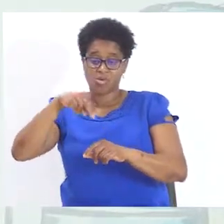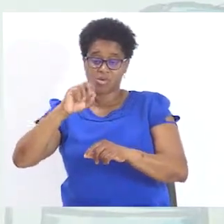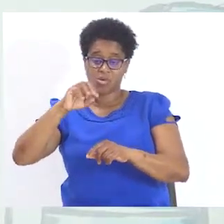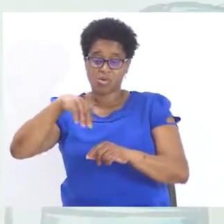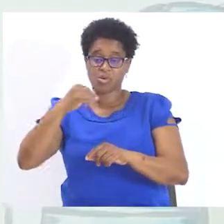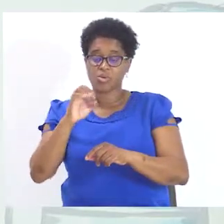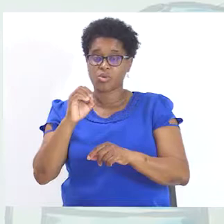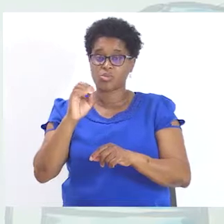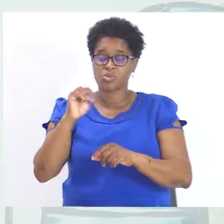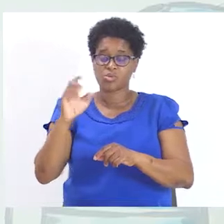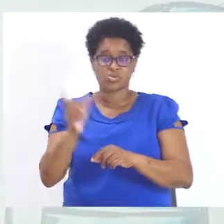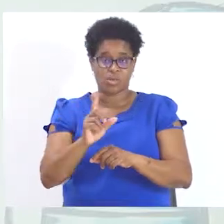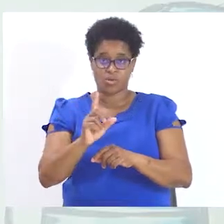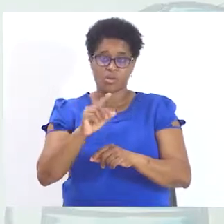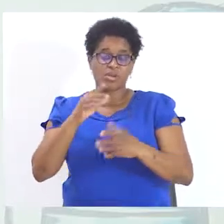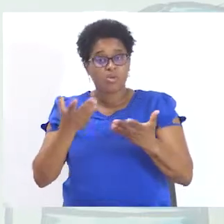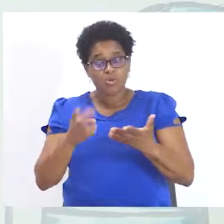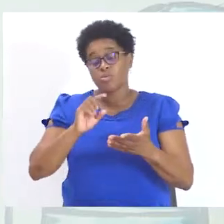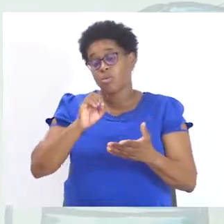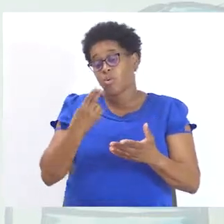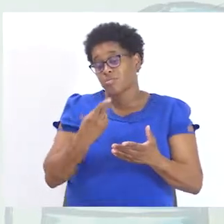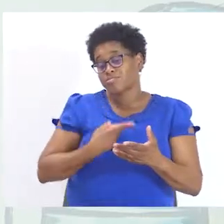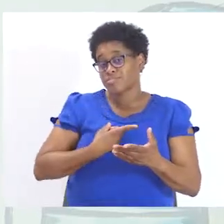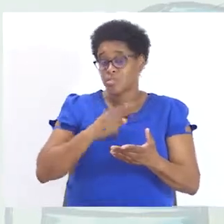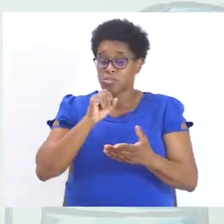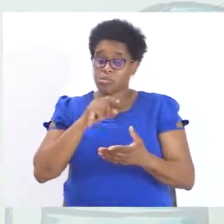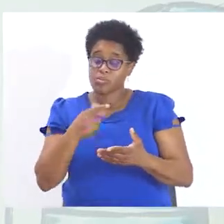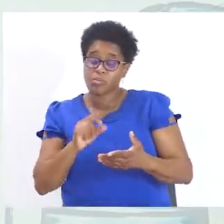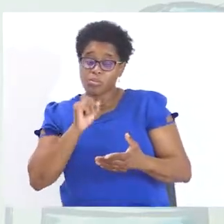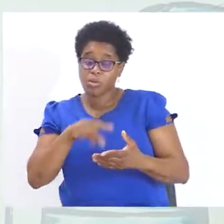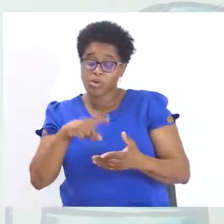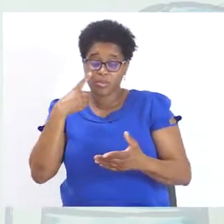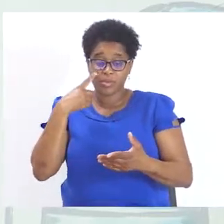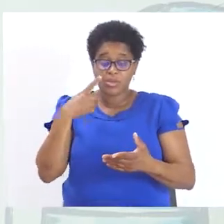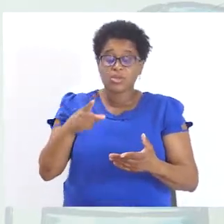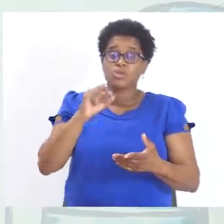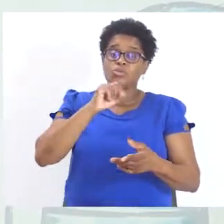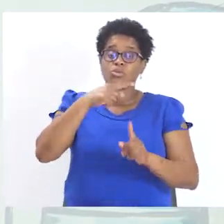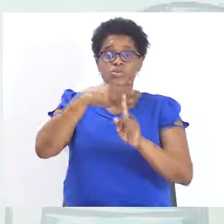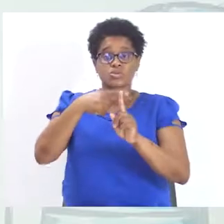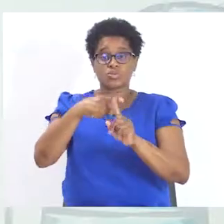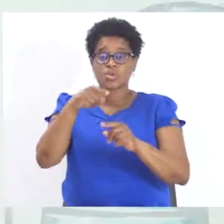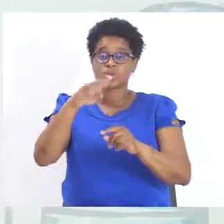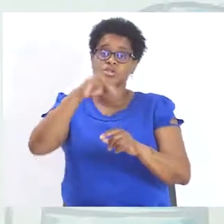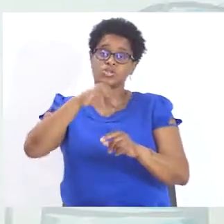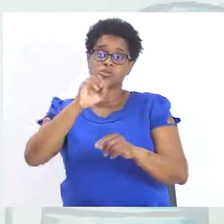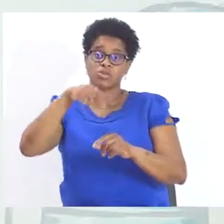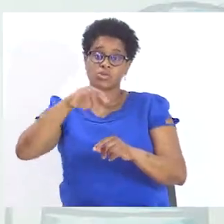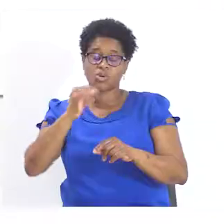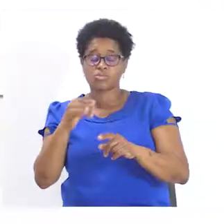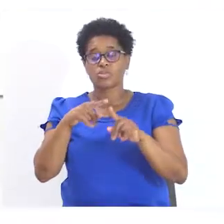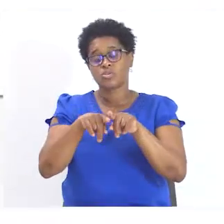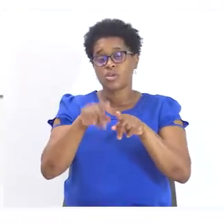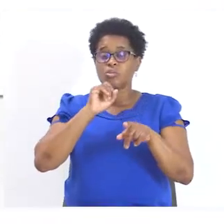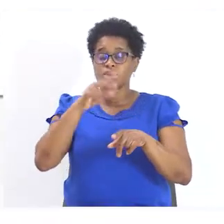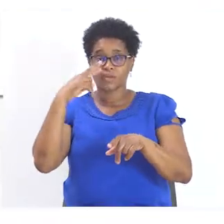seja, por vezes pode aparecer onde podemos somar esses monômios que são semelhantes, mas vamos ver mais à frente.